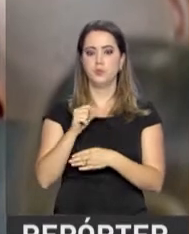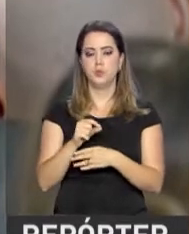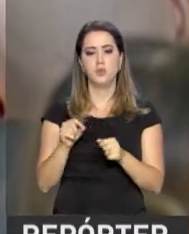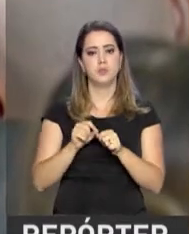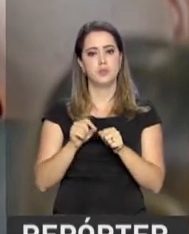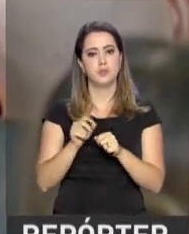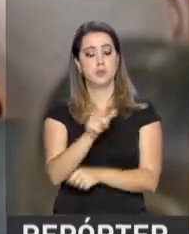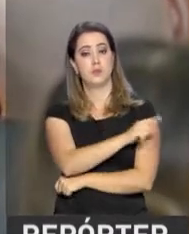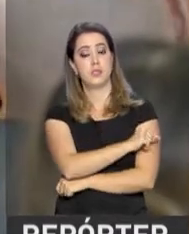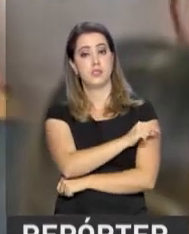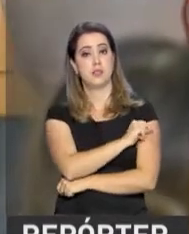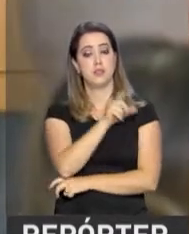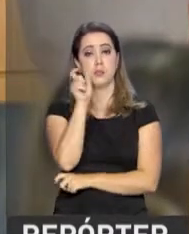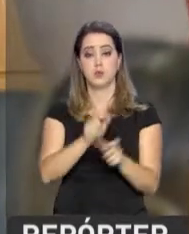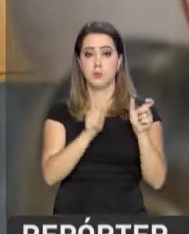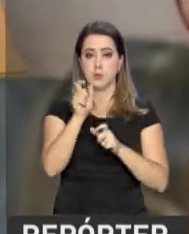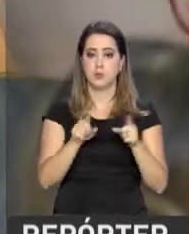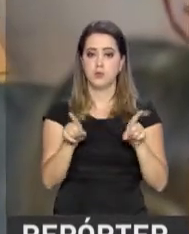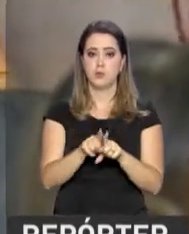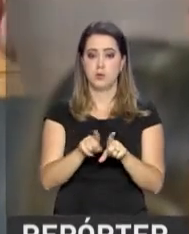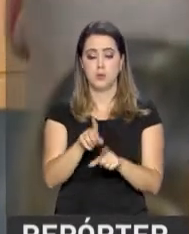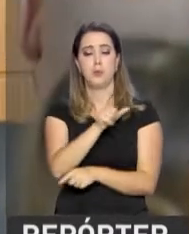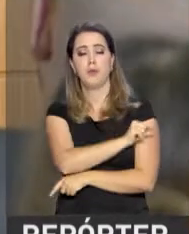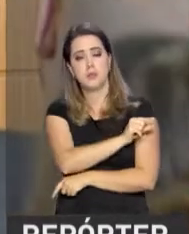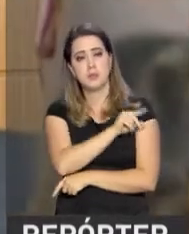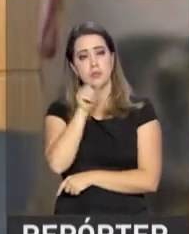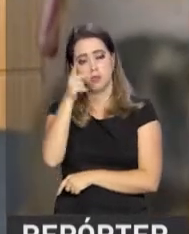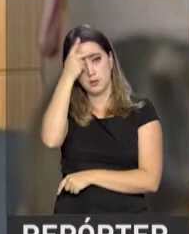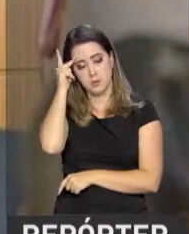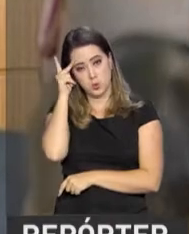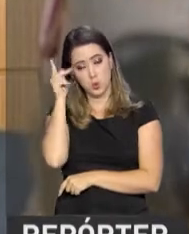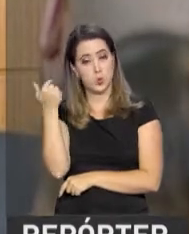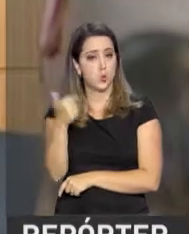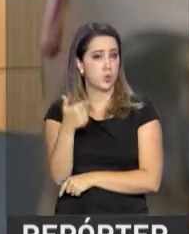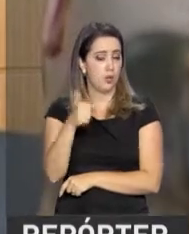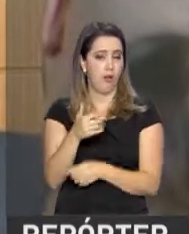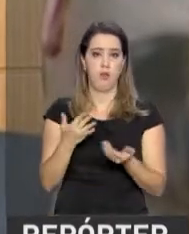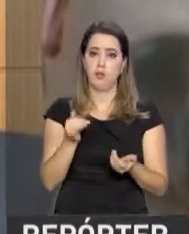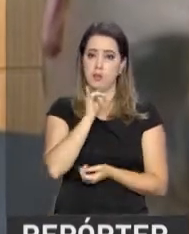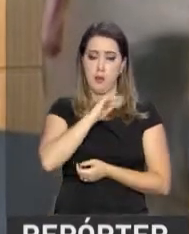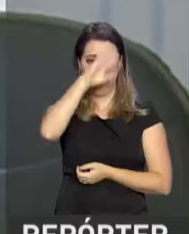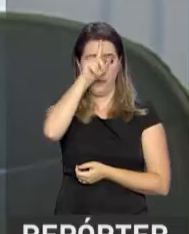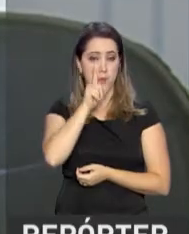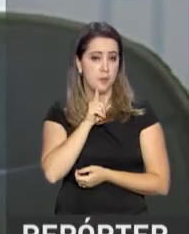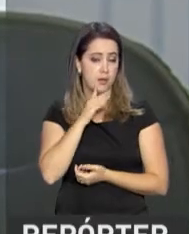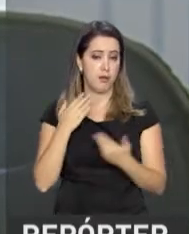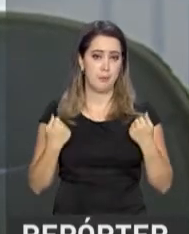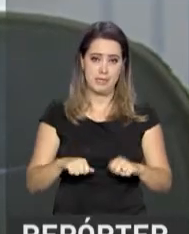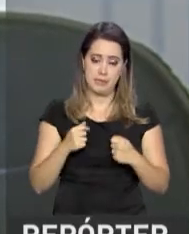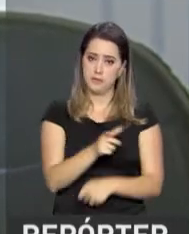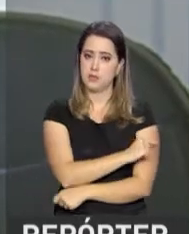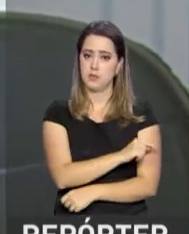vacinação não só da questão do sarampo mas também das vacinas que esse venezuelanos por acaso não tenha como a questão da febre amarela não há